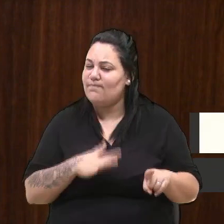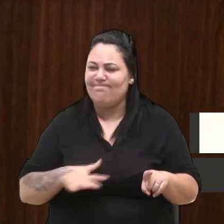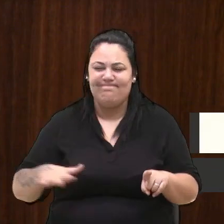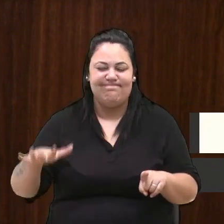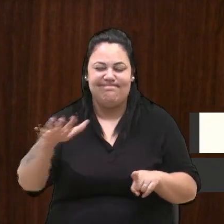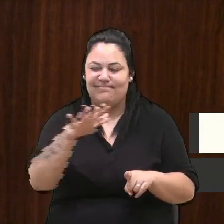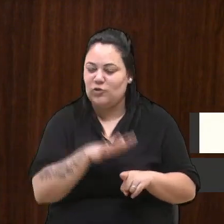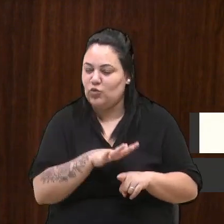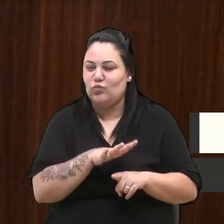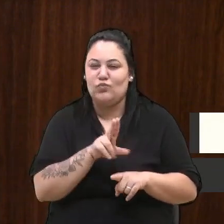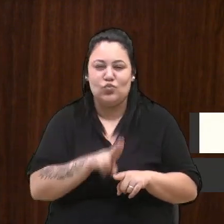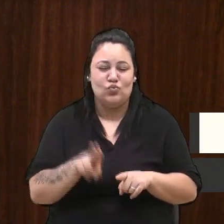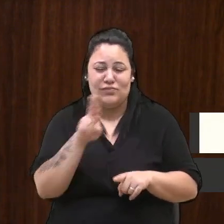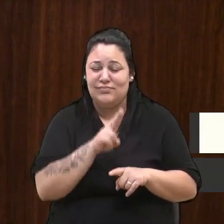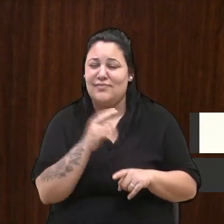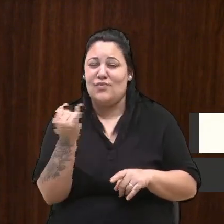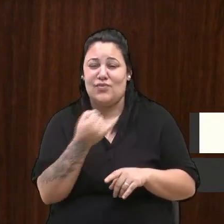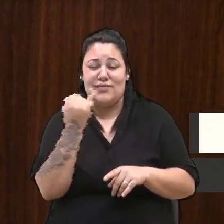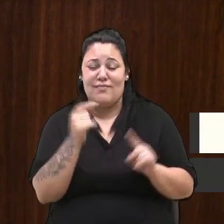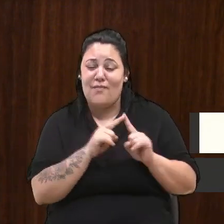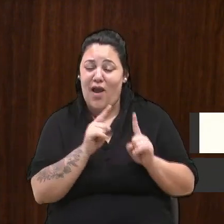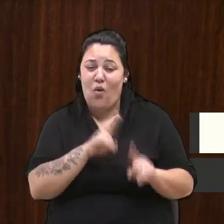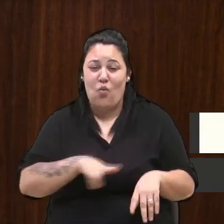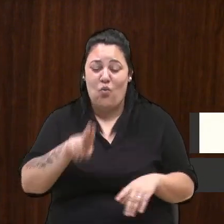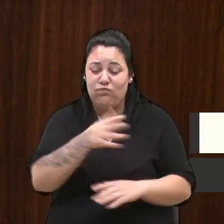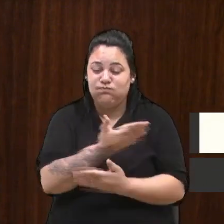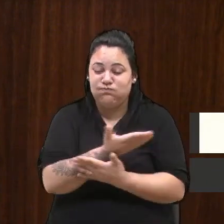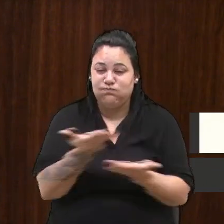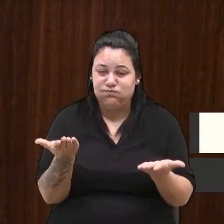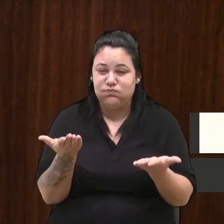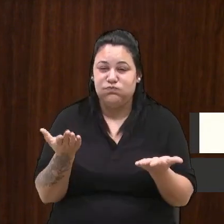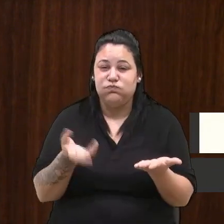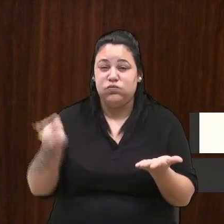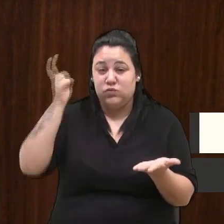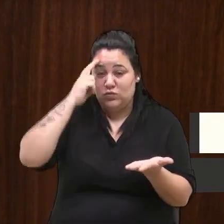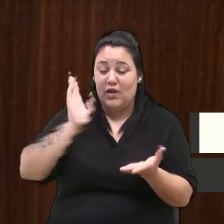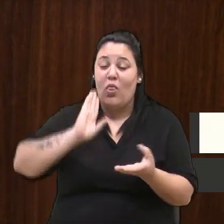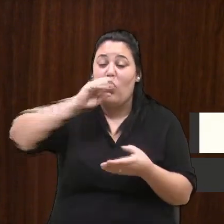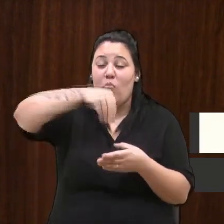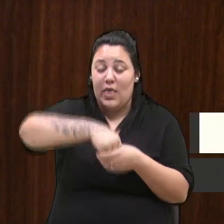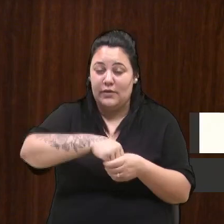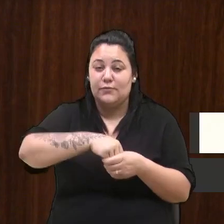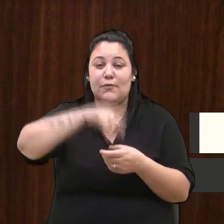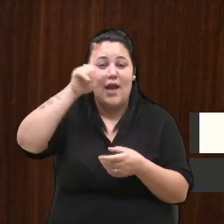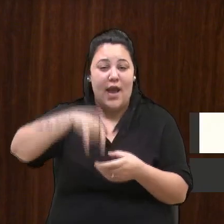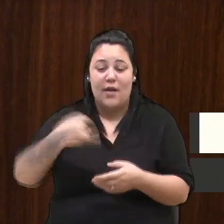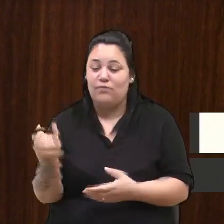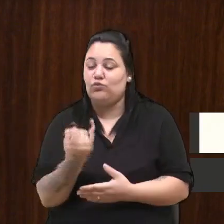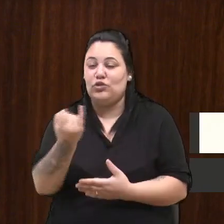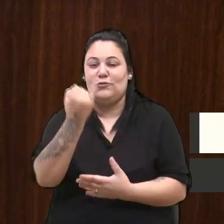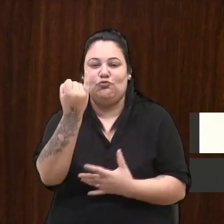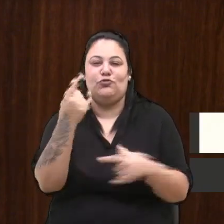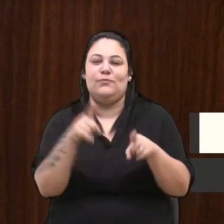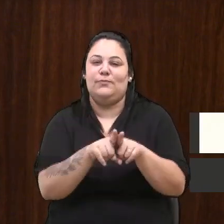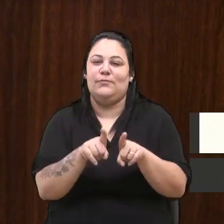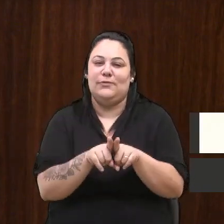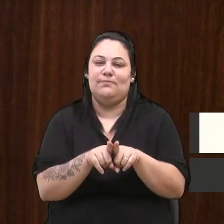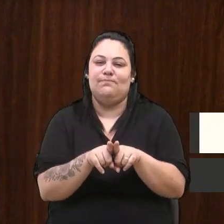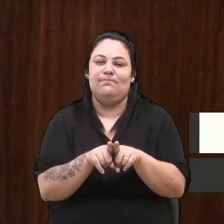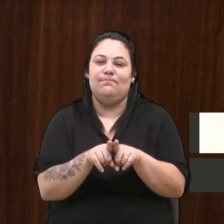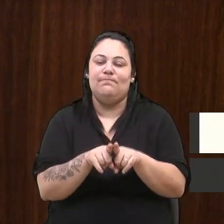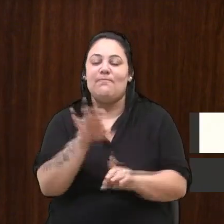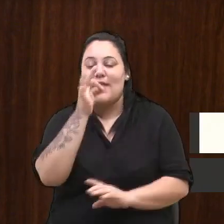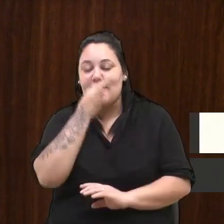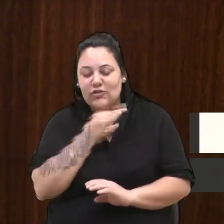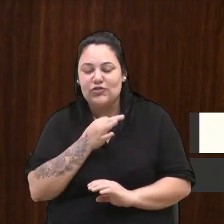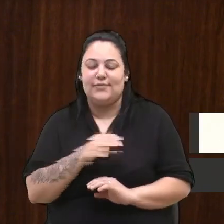Mas a ocupação dos espaços culturais dentro da Maesa também é algo fundamental para Caxias do